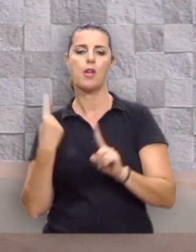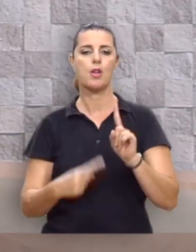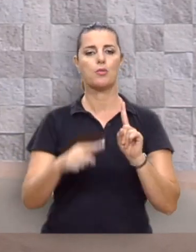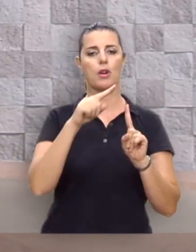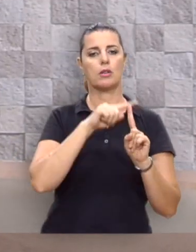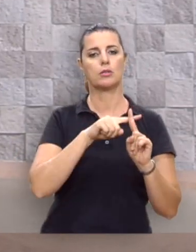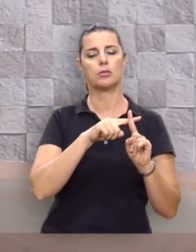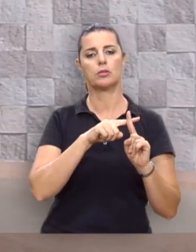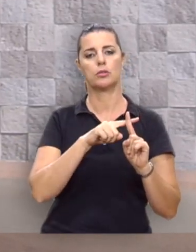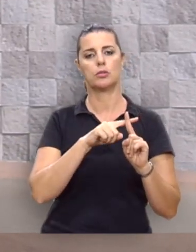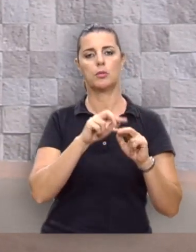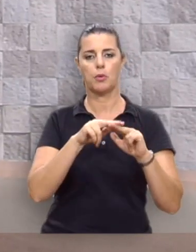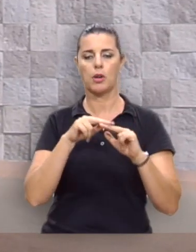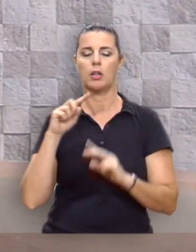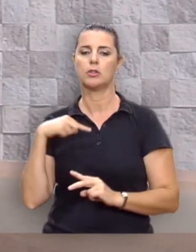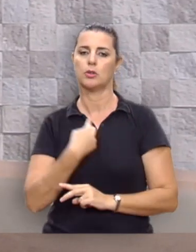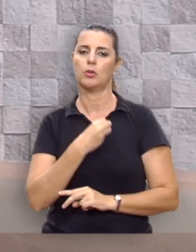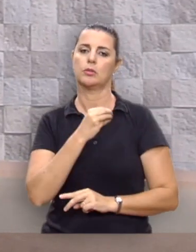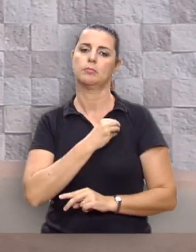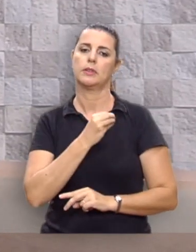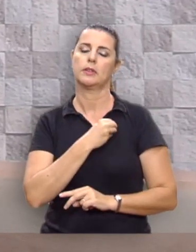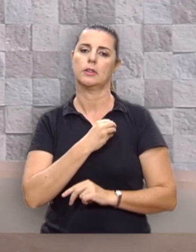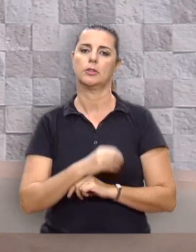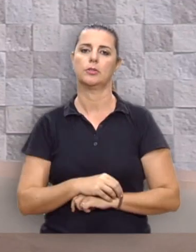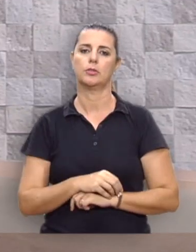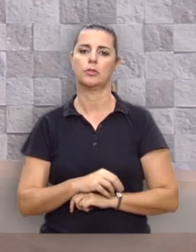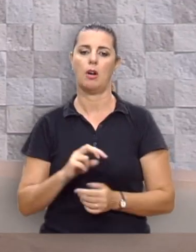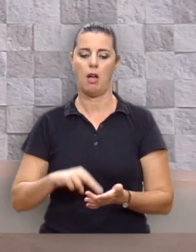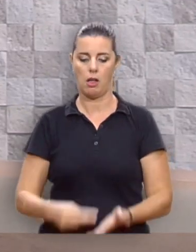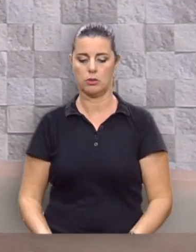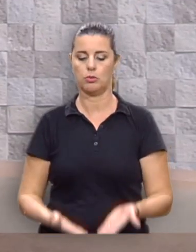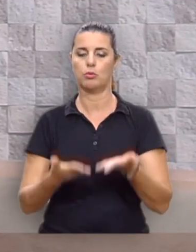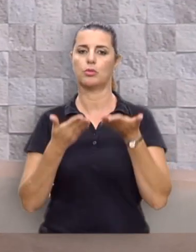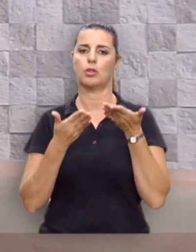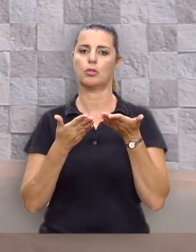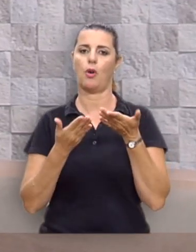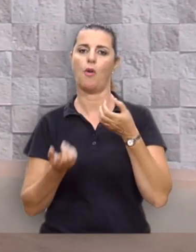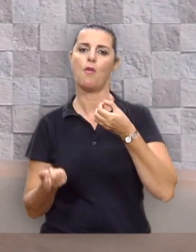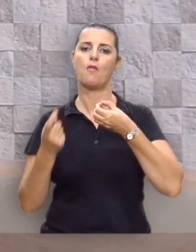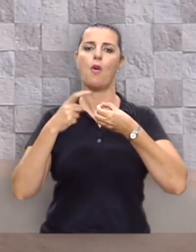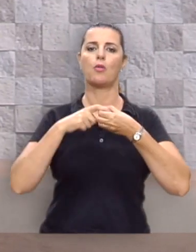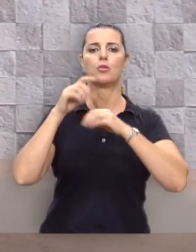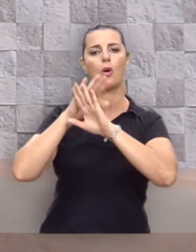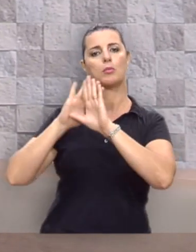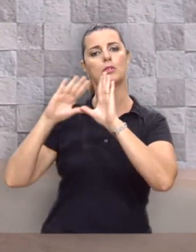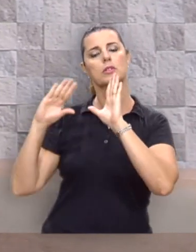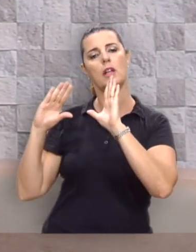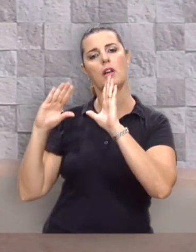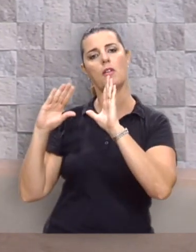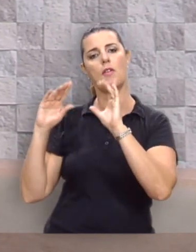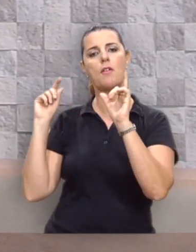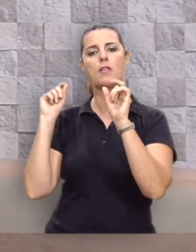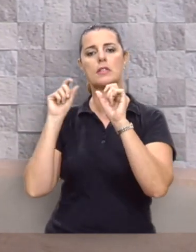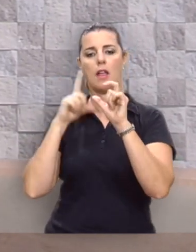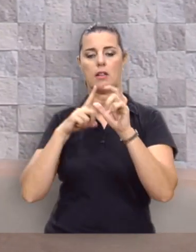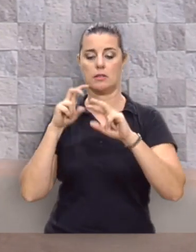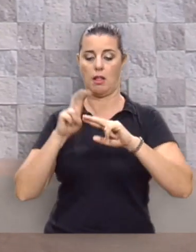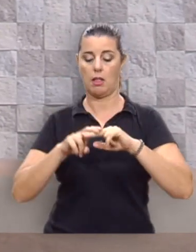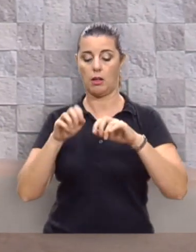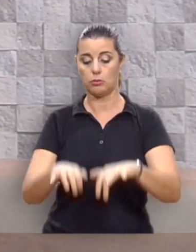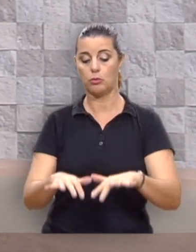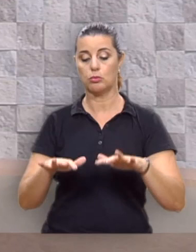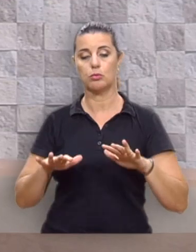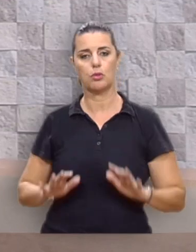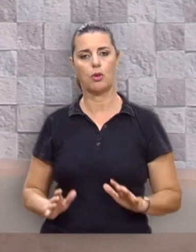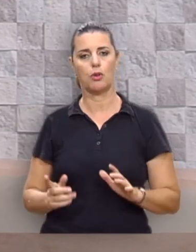cruz pelos nossos pecados. Ele ressuscitou, ele voltou para o céu, ele está no trono, ele